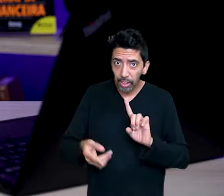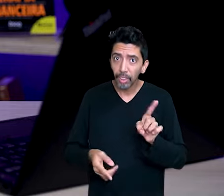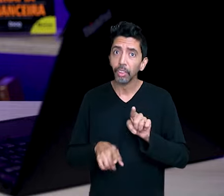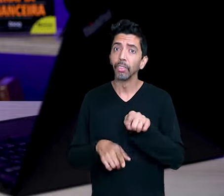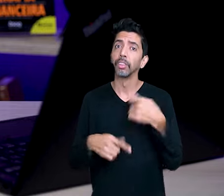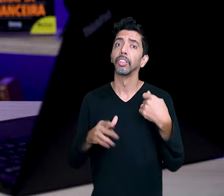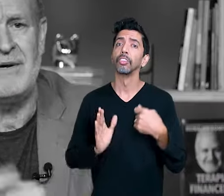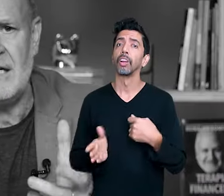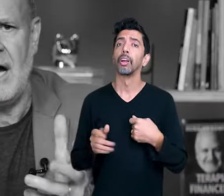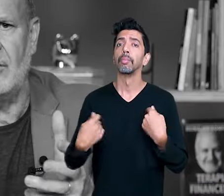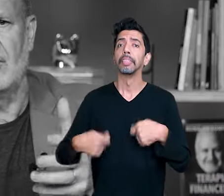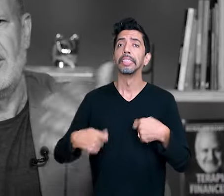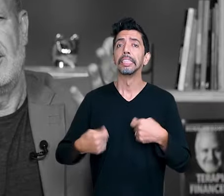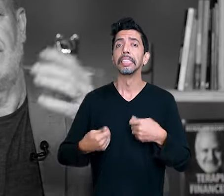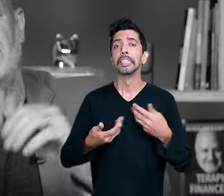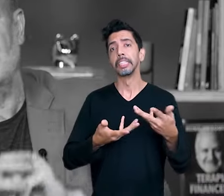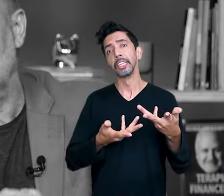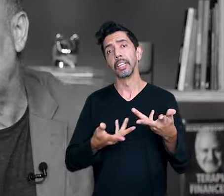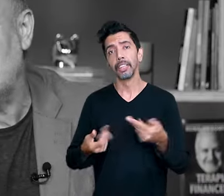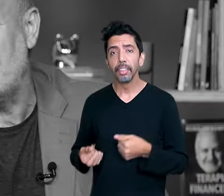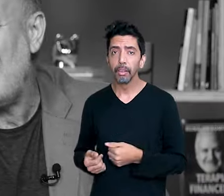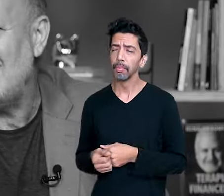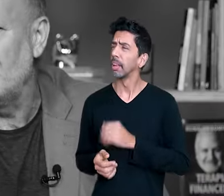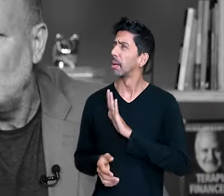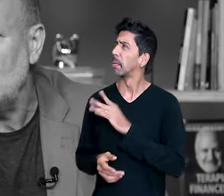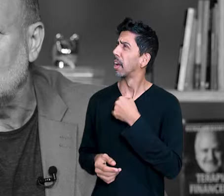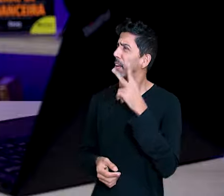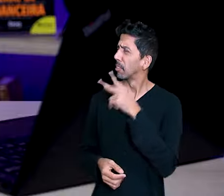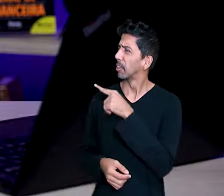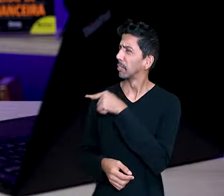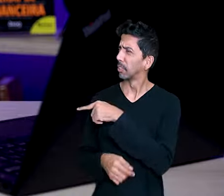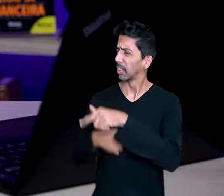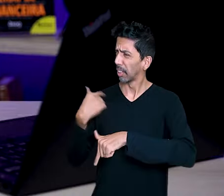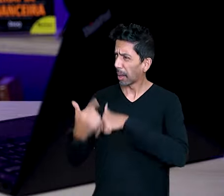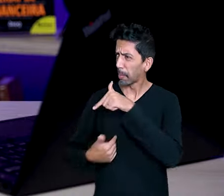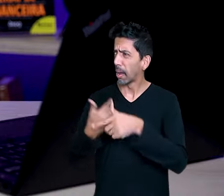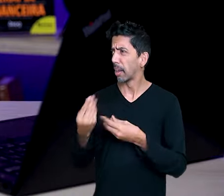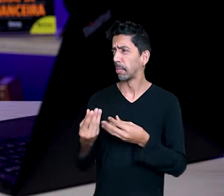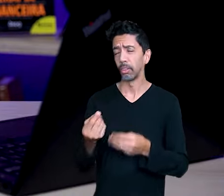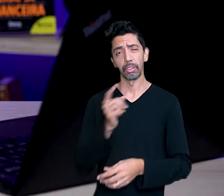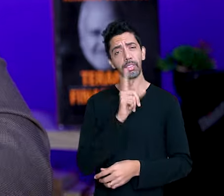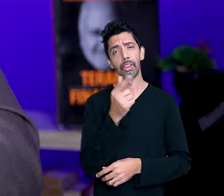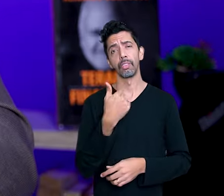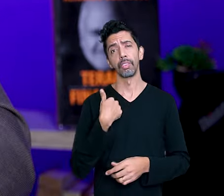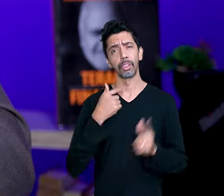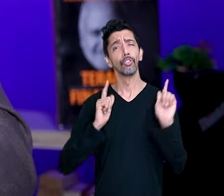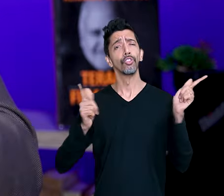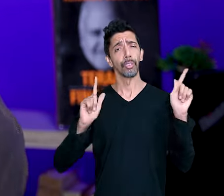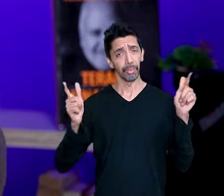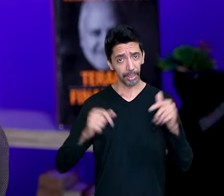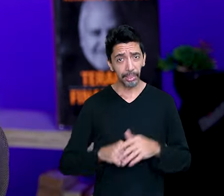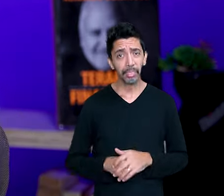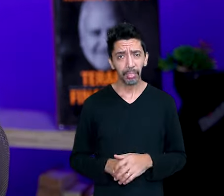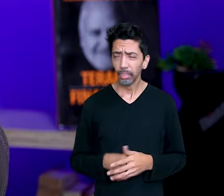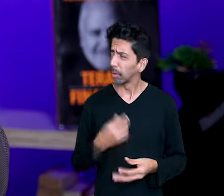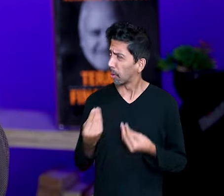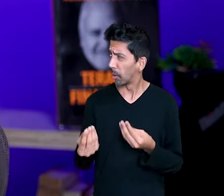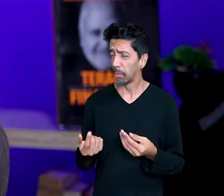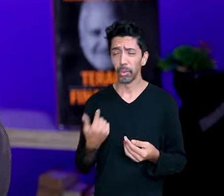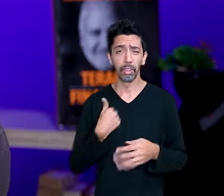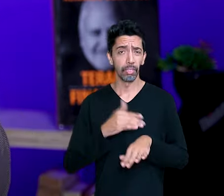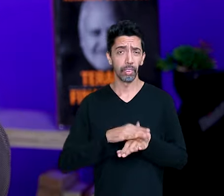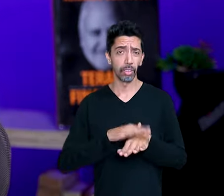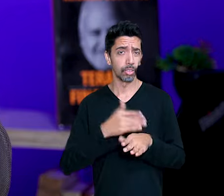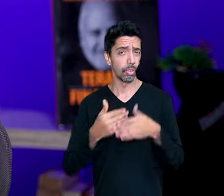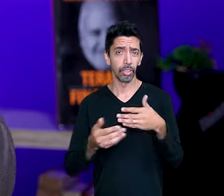desfrutar da minha aposentadoria. Mas Reinaldo, eu vejo que você trabalha muito. Não, eu me divirto muito. Como assim? Eu faço o que eu quero,